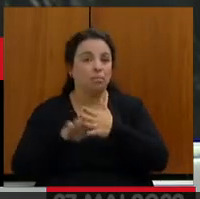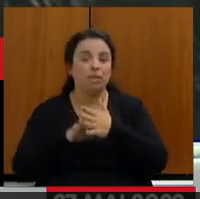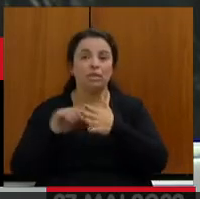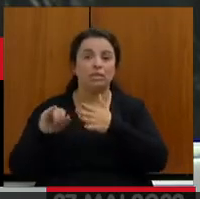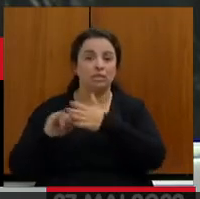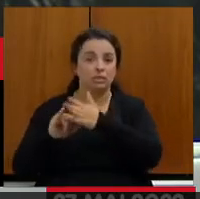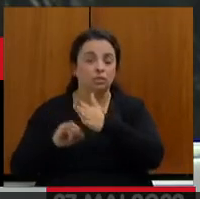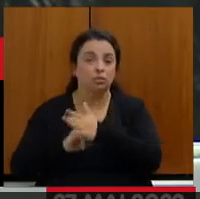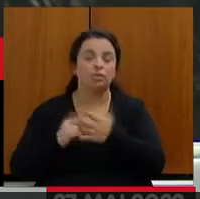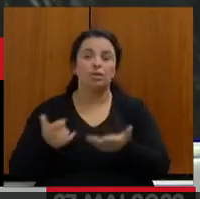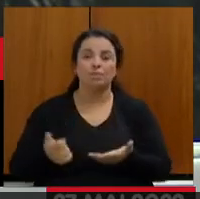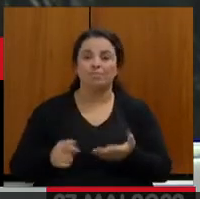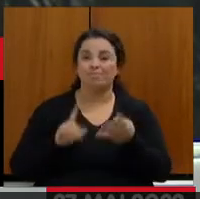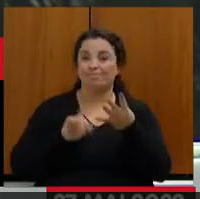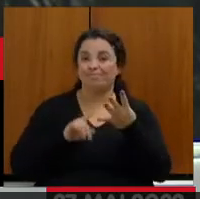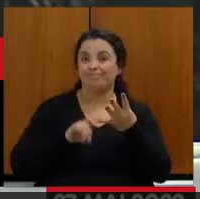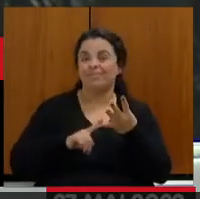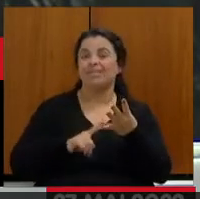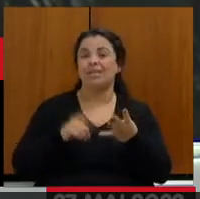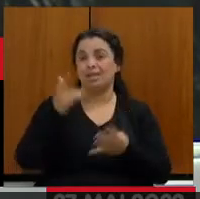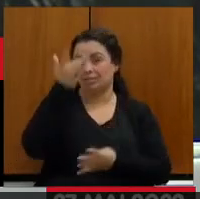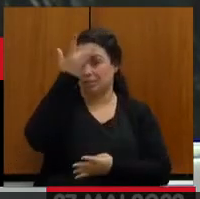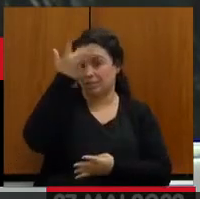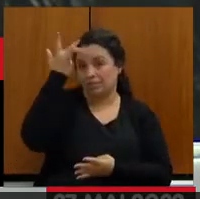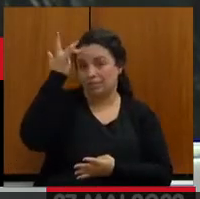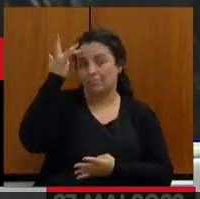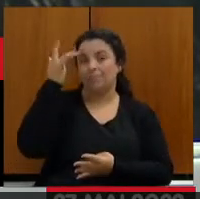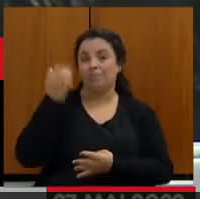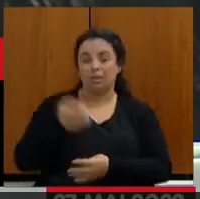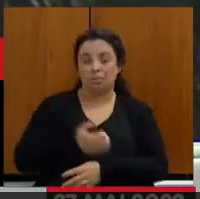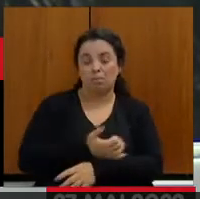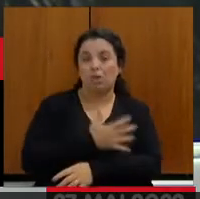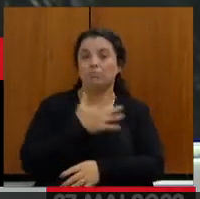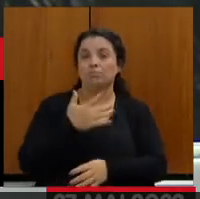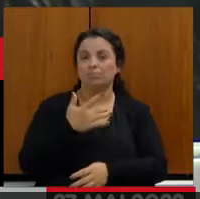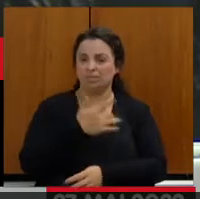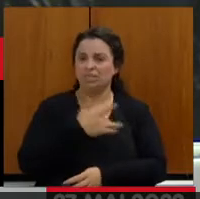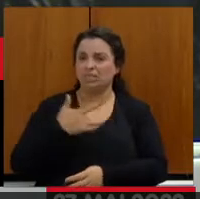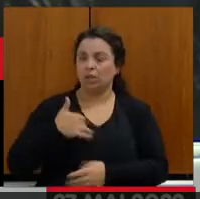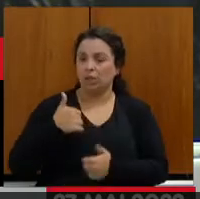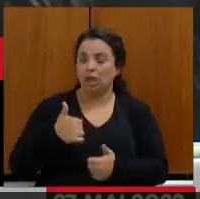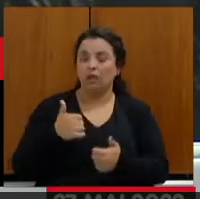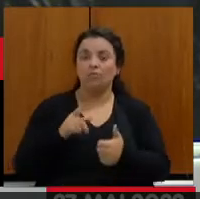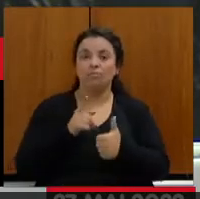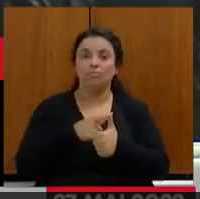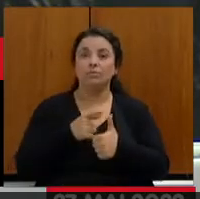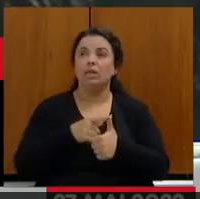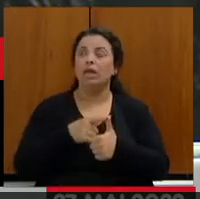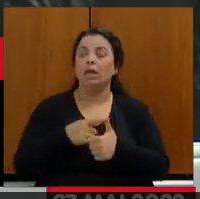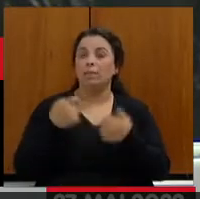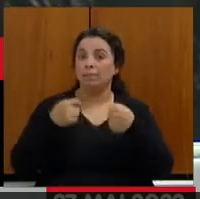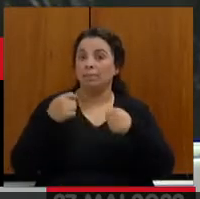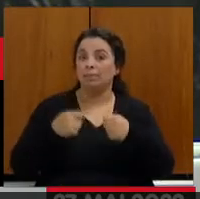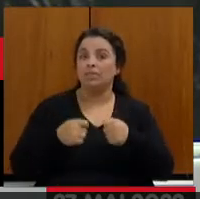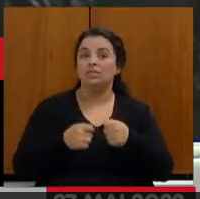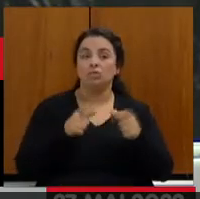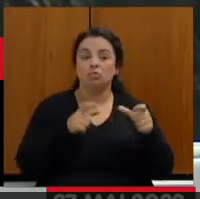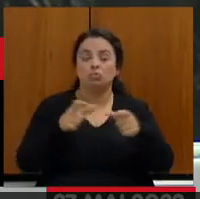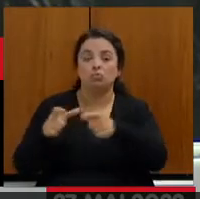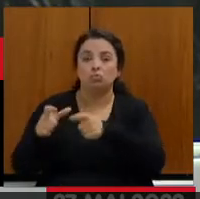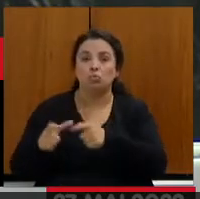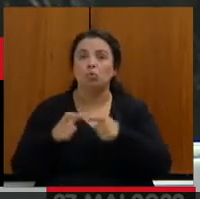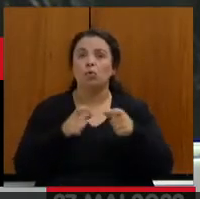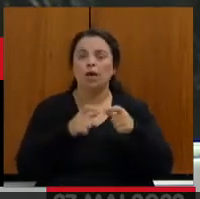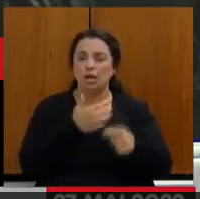a saúde mental e emocional a necessidade de aperfeiçoar os equipamentos as estruturas do poder